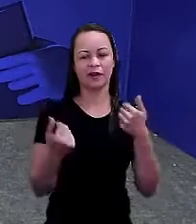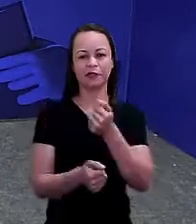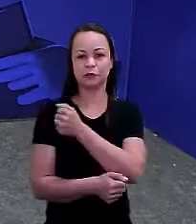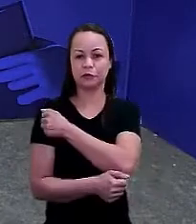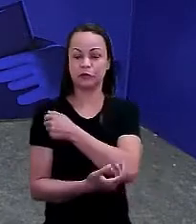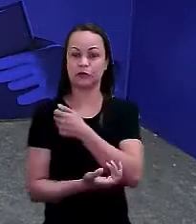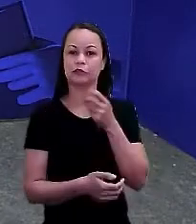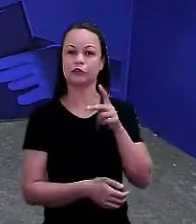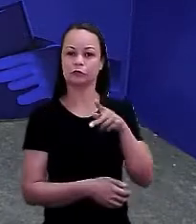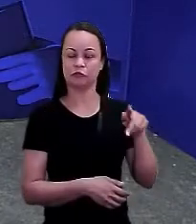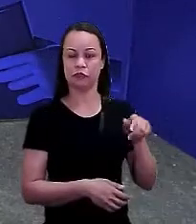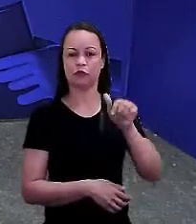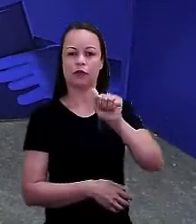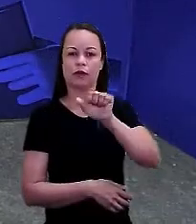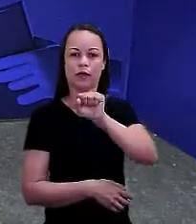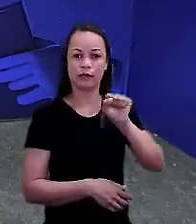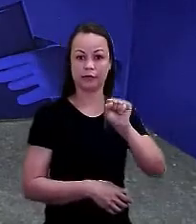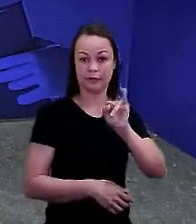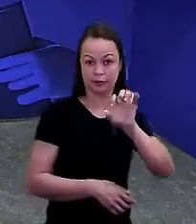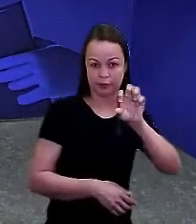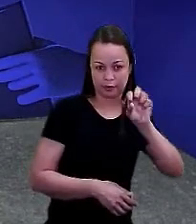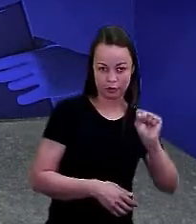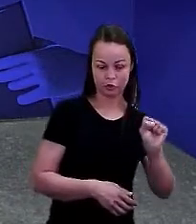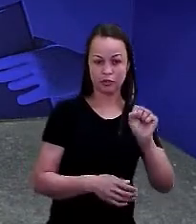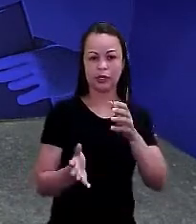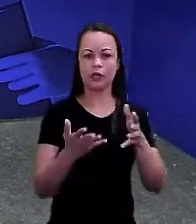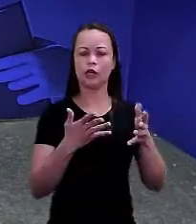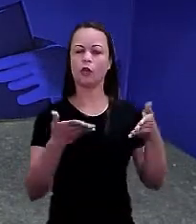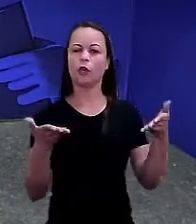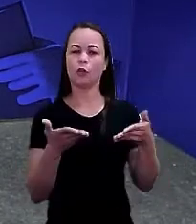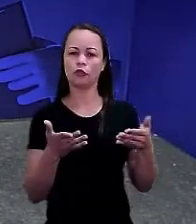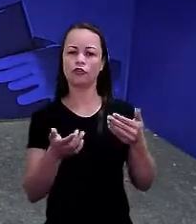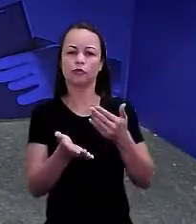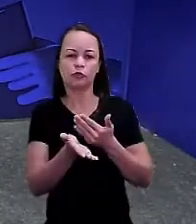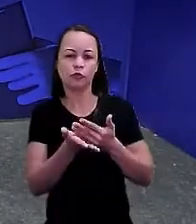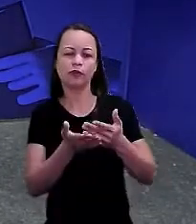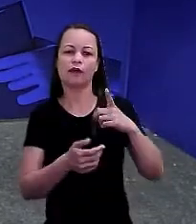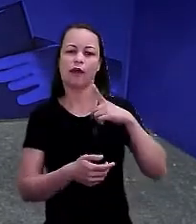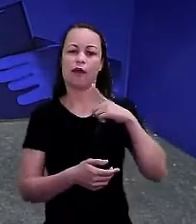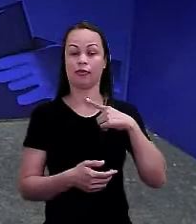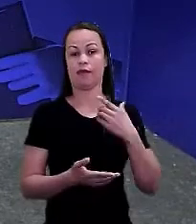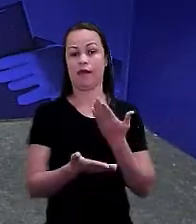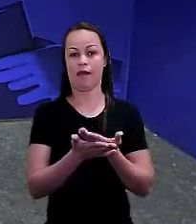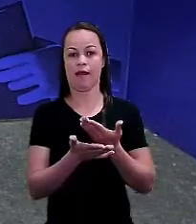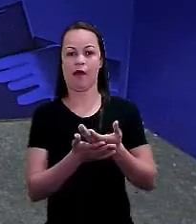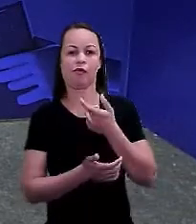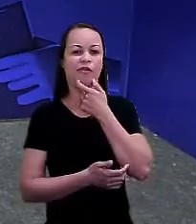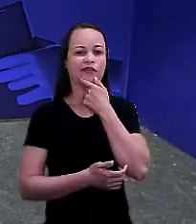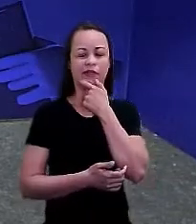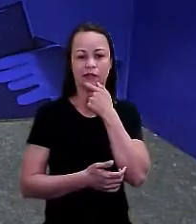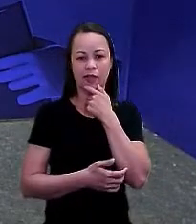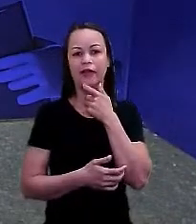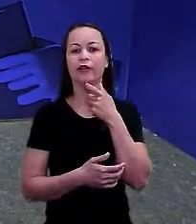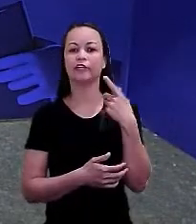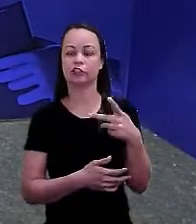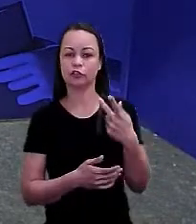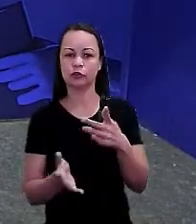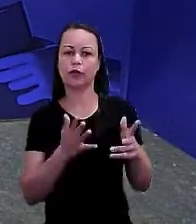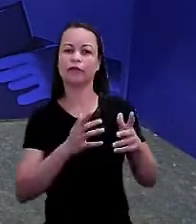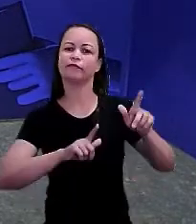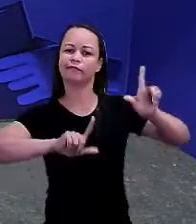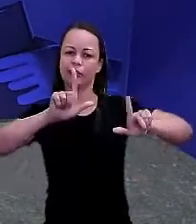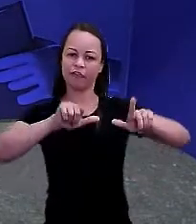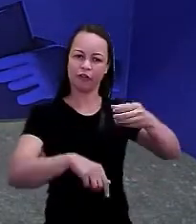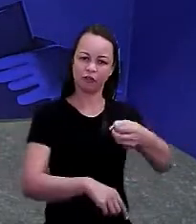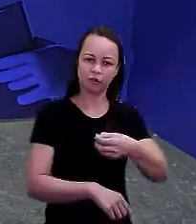Eu sou o Mr. Assis e a partir de hoje nós vamos ter aula de inglês aqui pela TV Nova, canal 22.3 e também